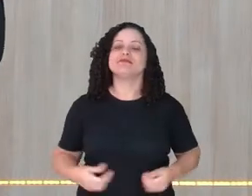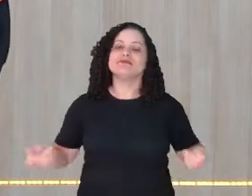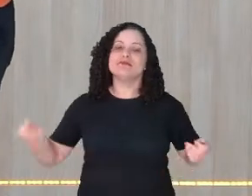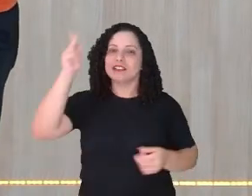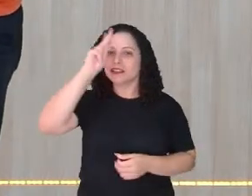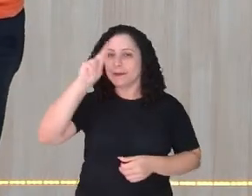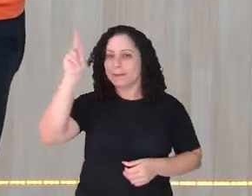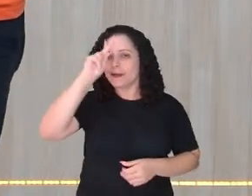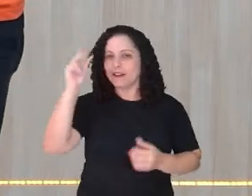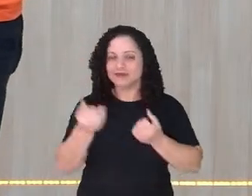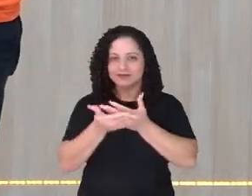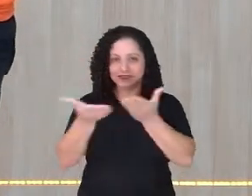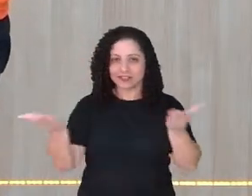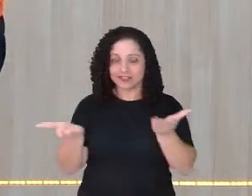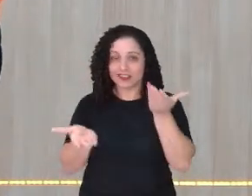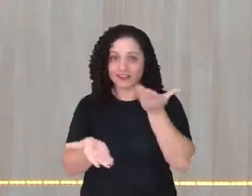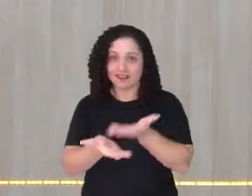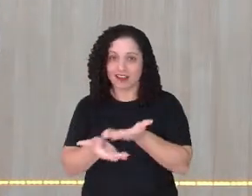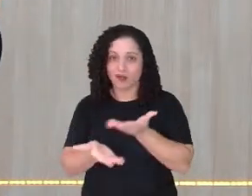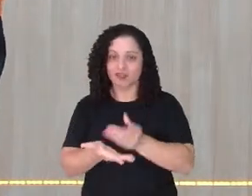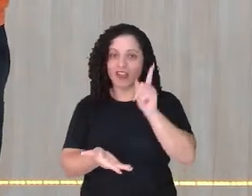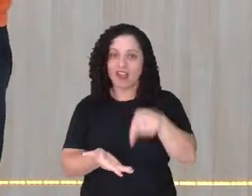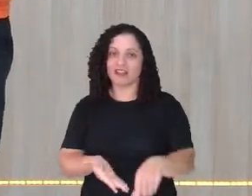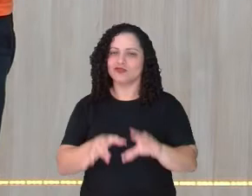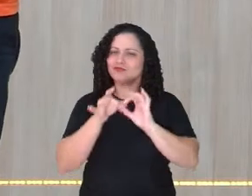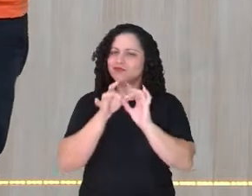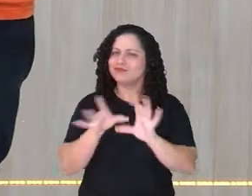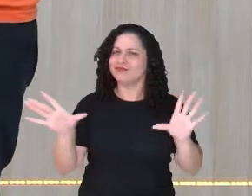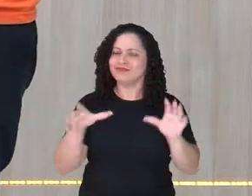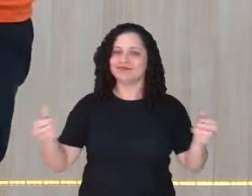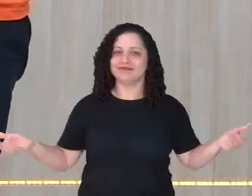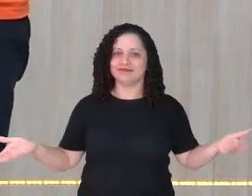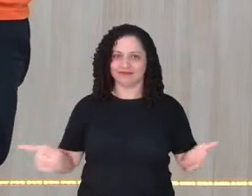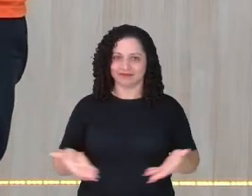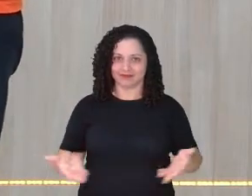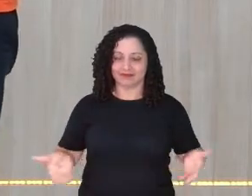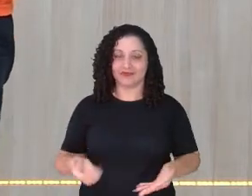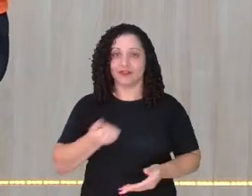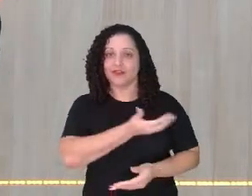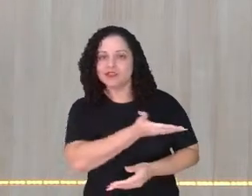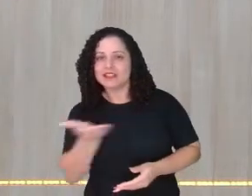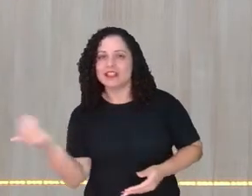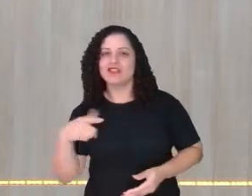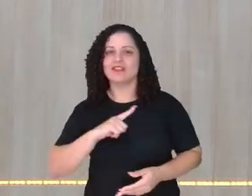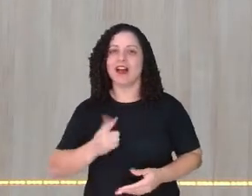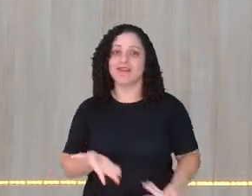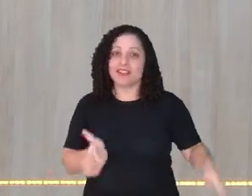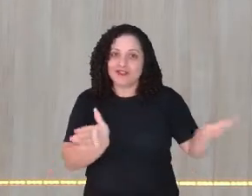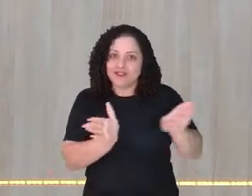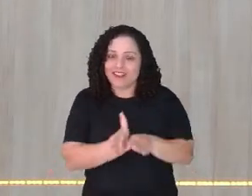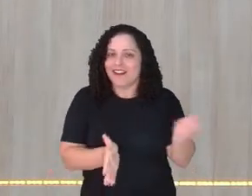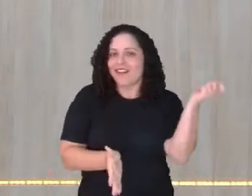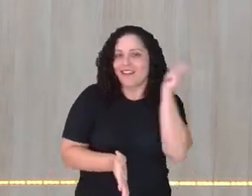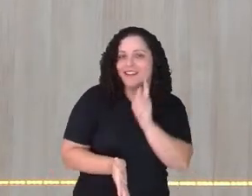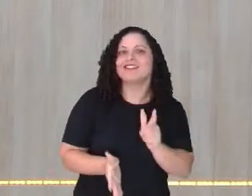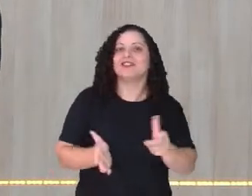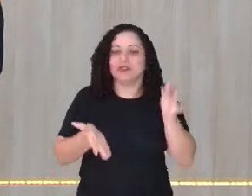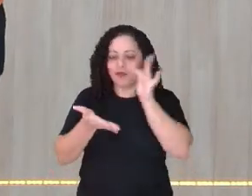lembrando que essas aulas elas estão disponíveis, né? Agora que vocês aí estão recebendo os tablets, né? Agora